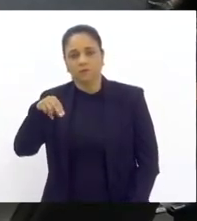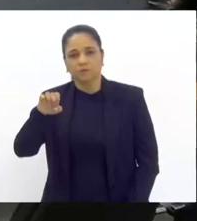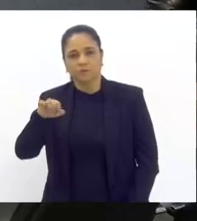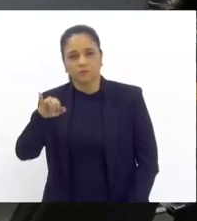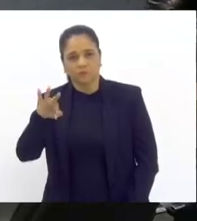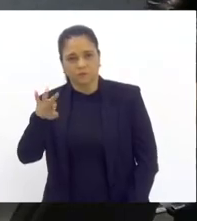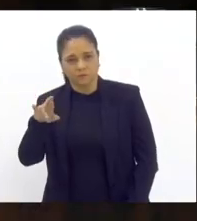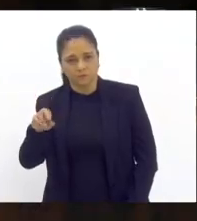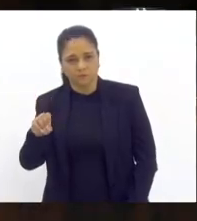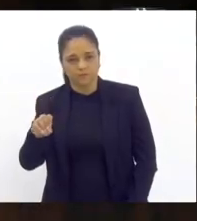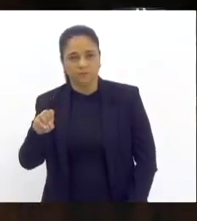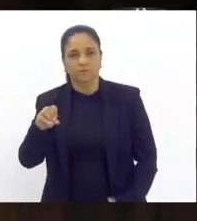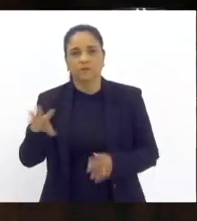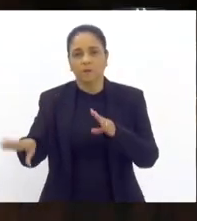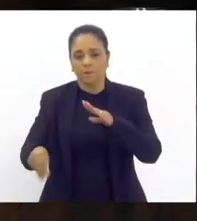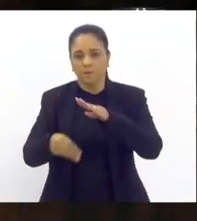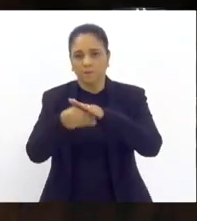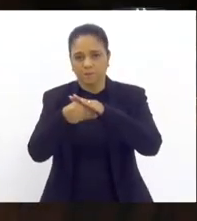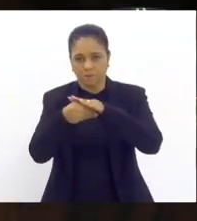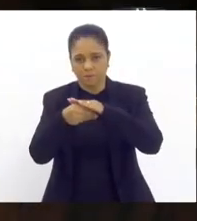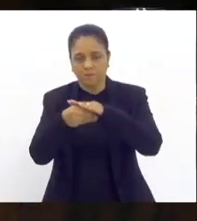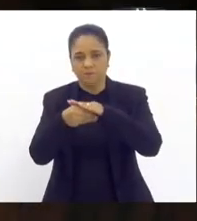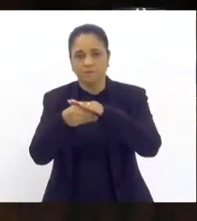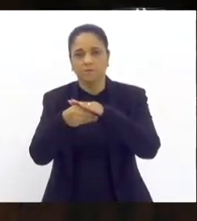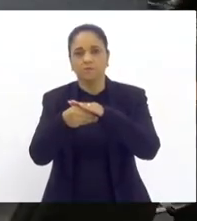Para proferir parecer, deputada.